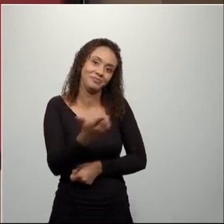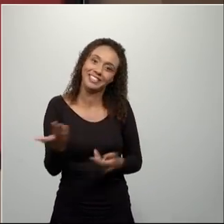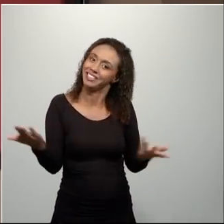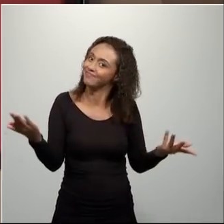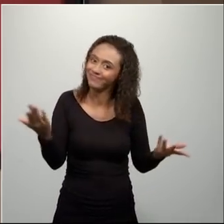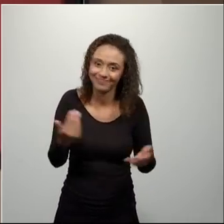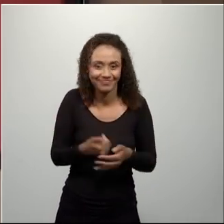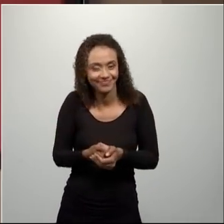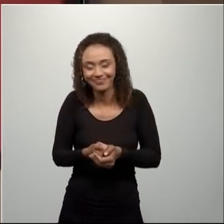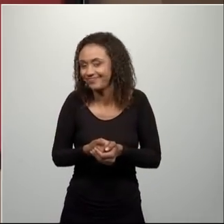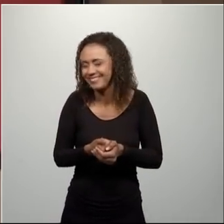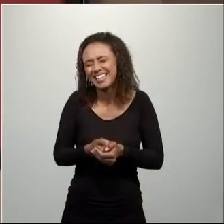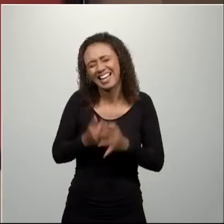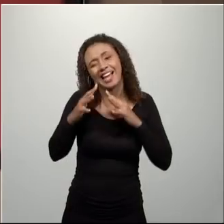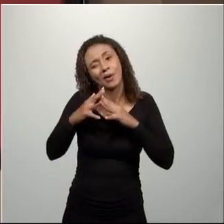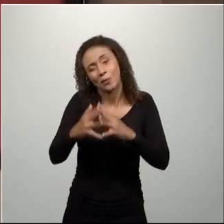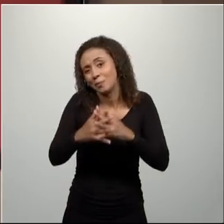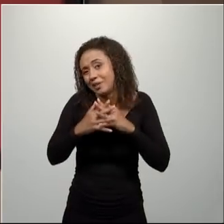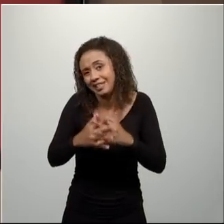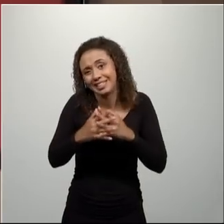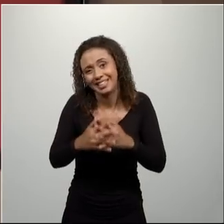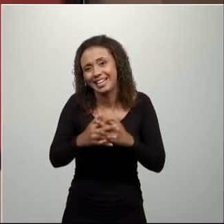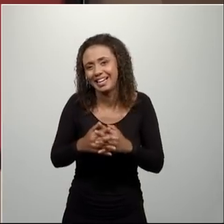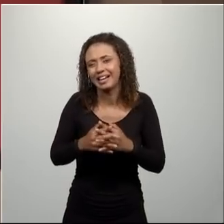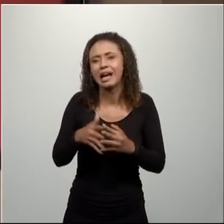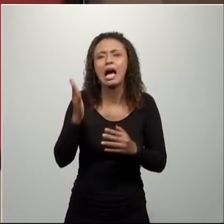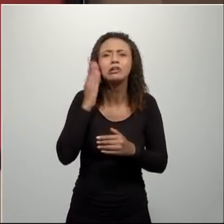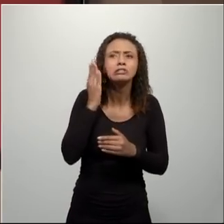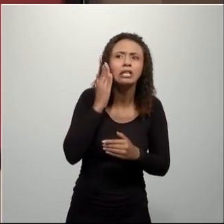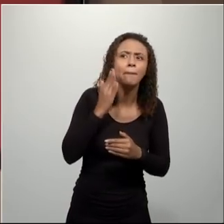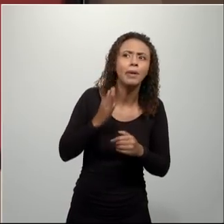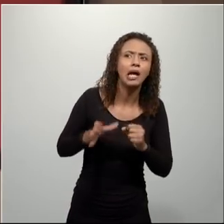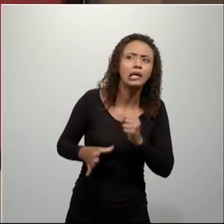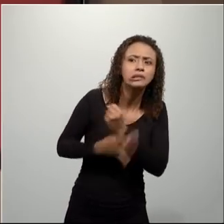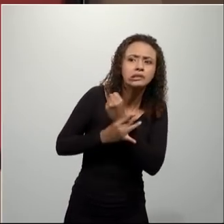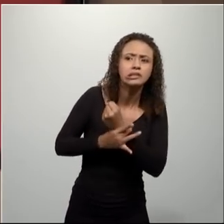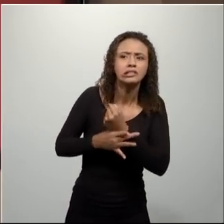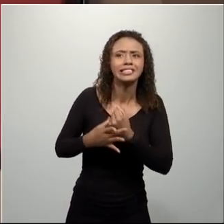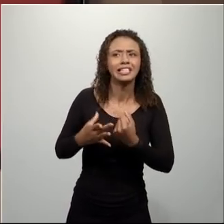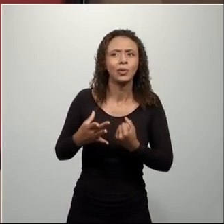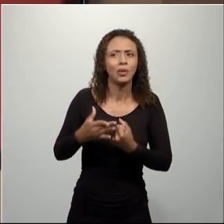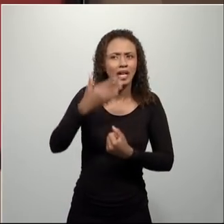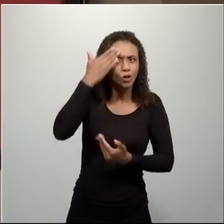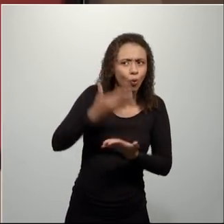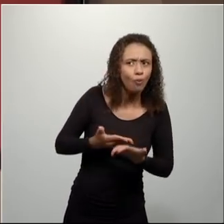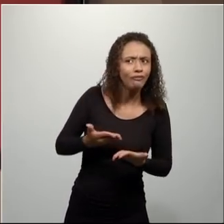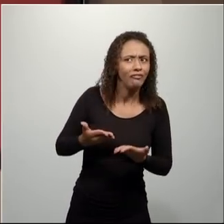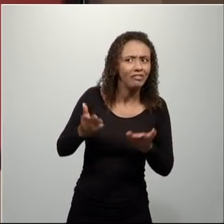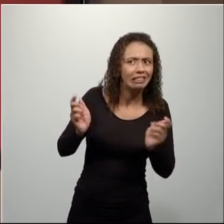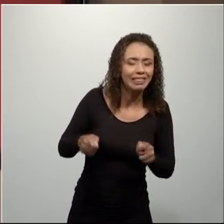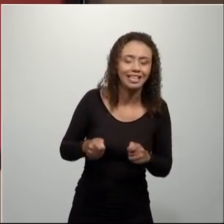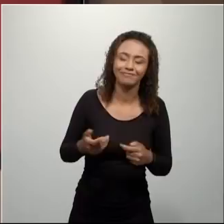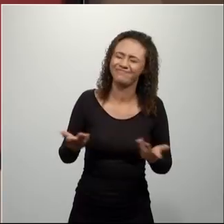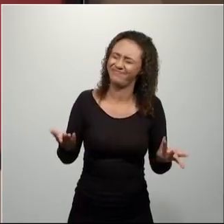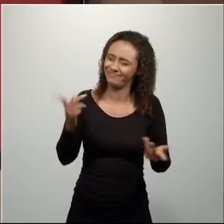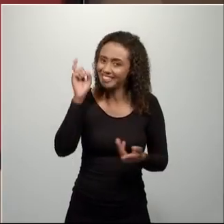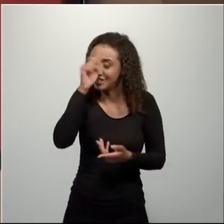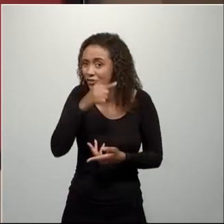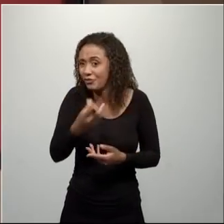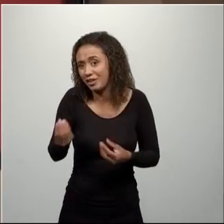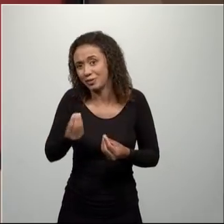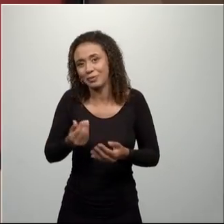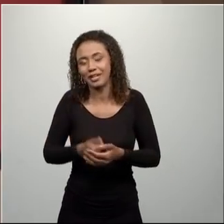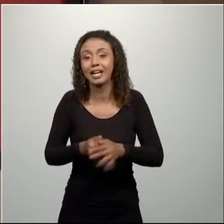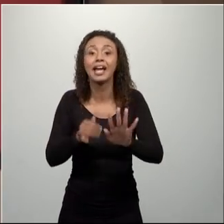enfim é é complicada essa história de lastro de confiança em si porque enfim se eu pegar um